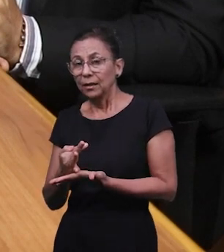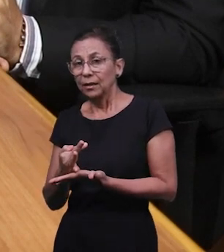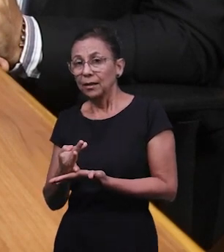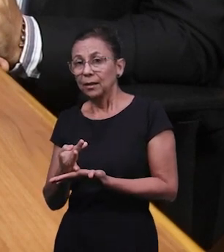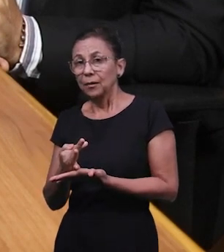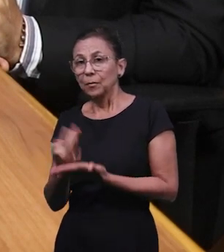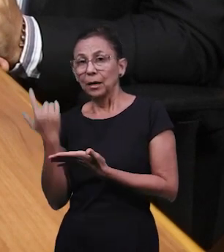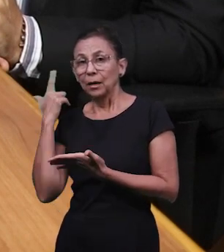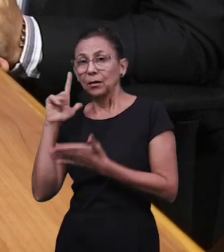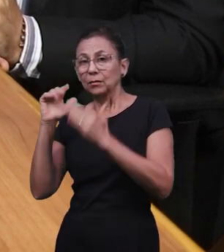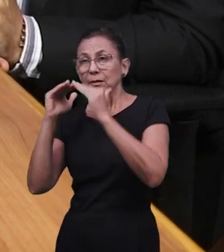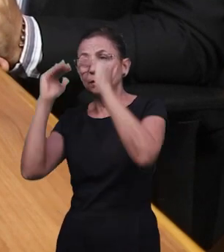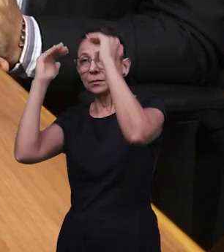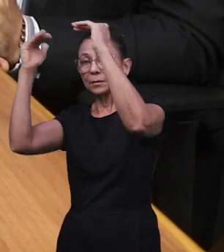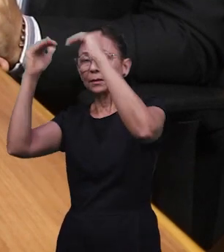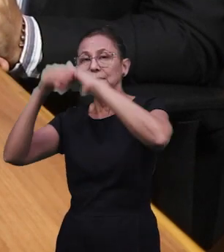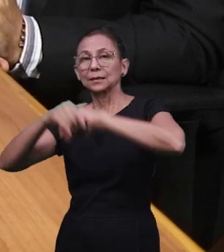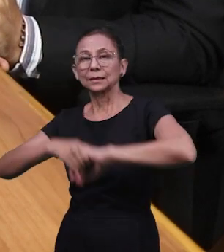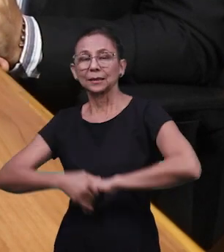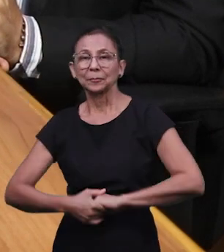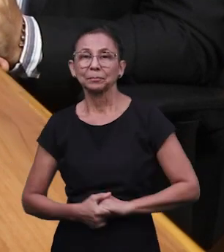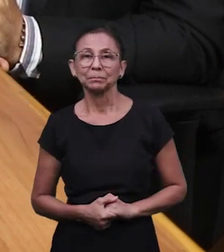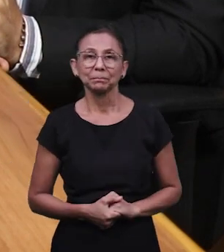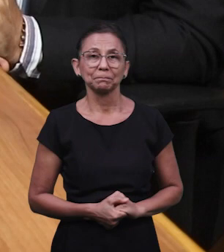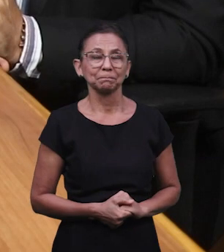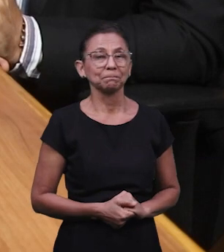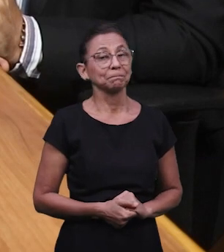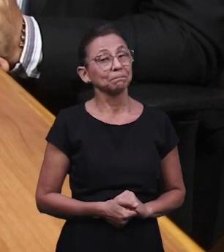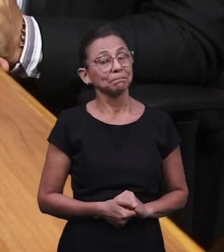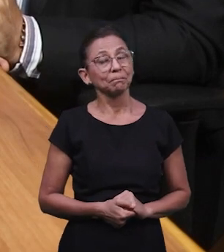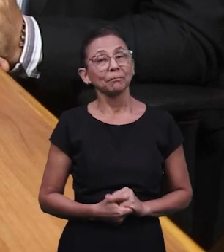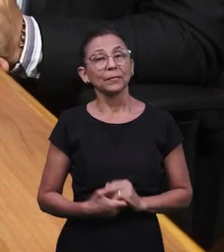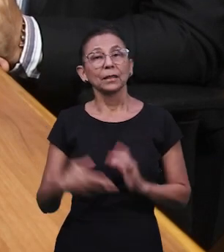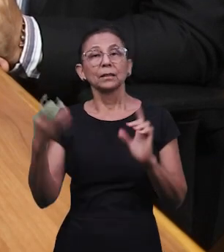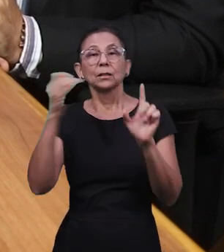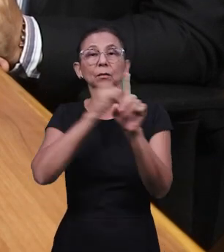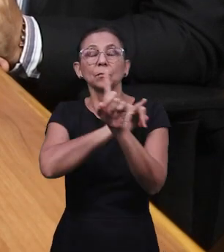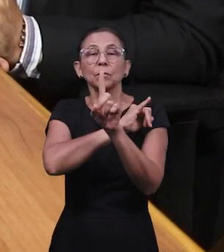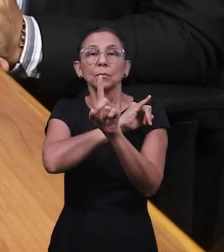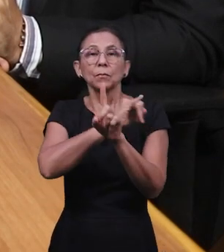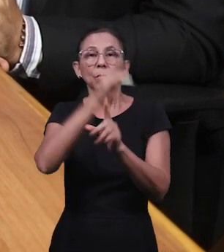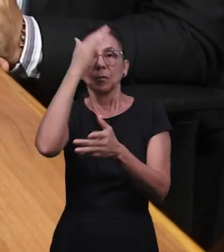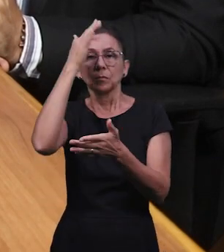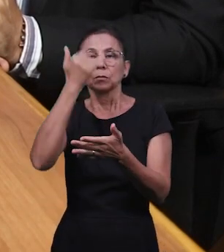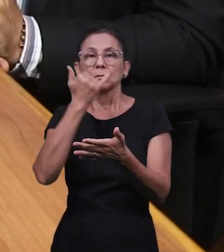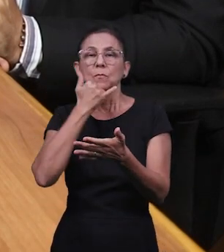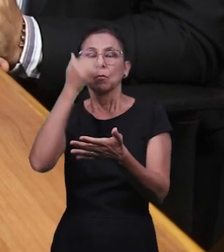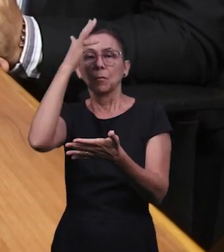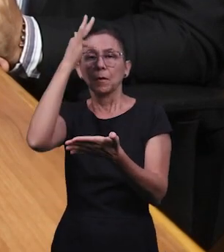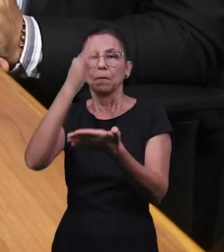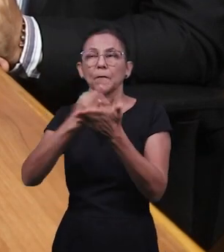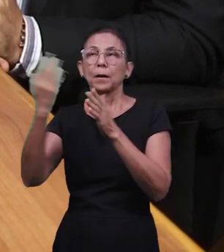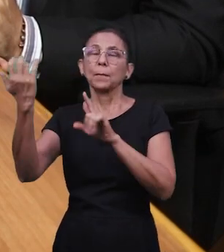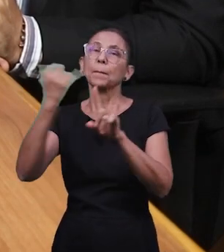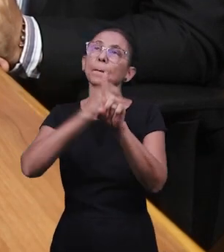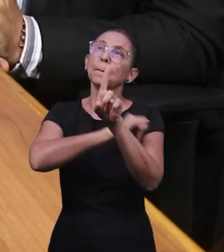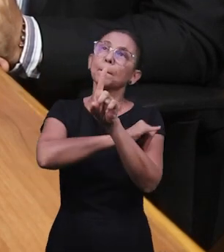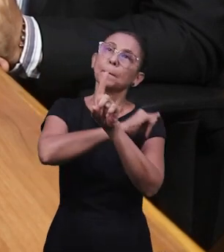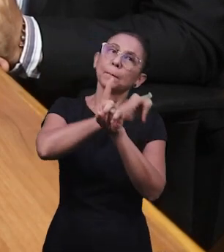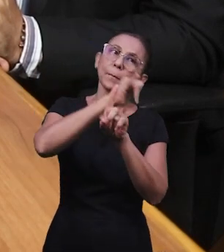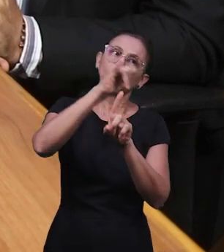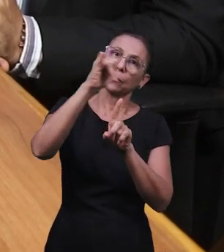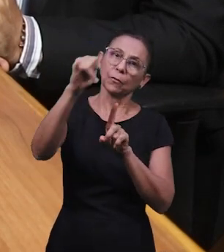viver. Então, aí entra a fé profética. É uma fé que atua dentro da minha